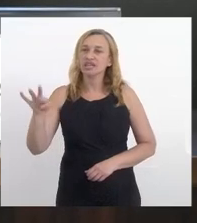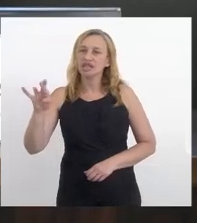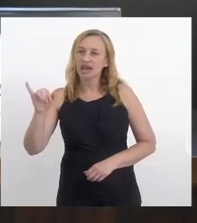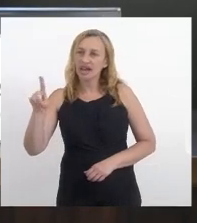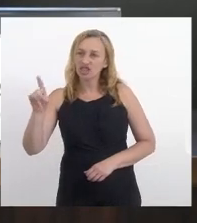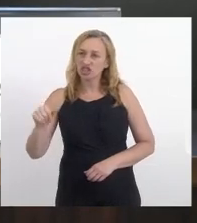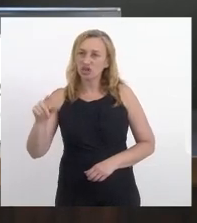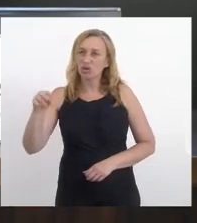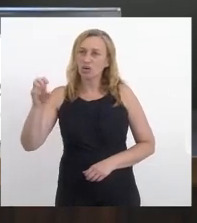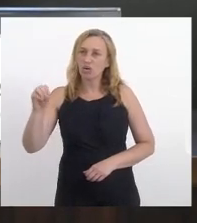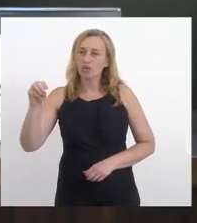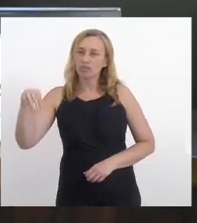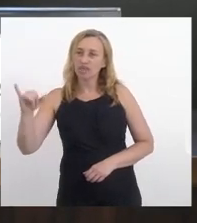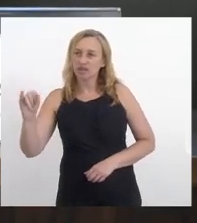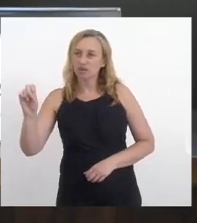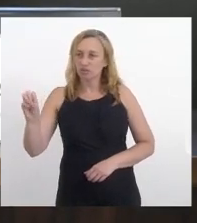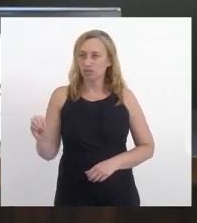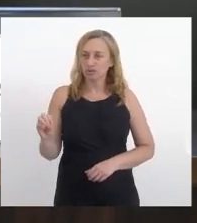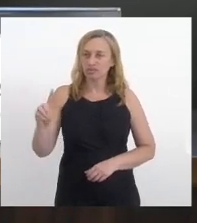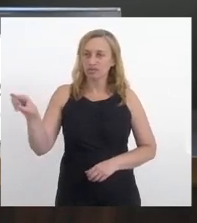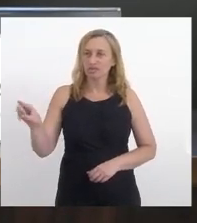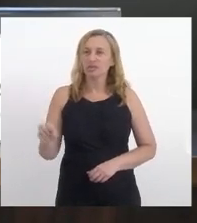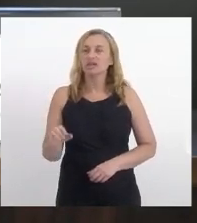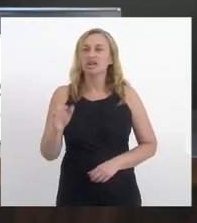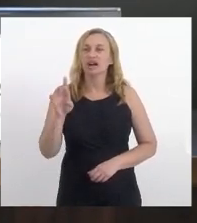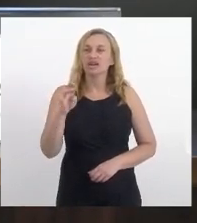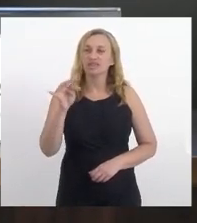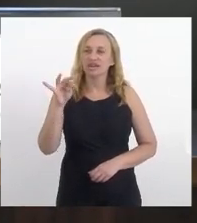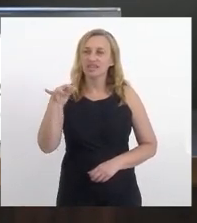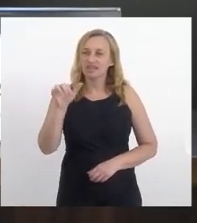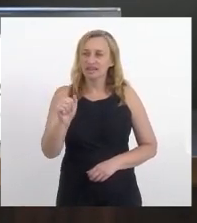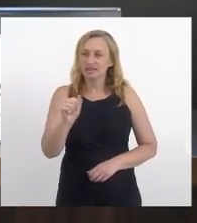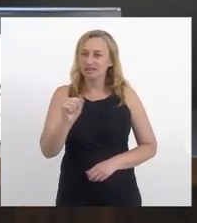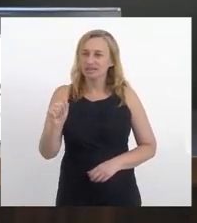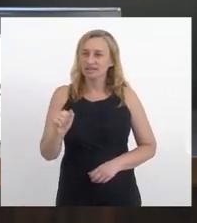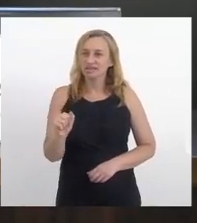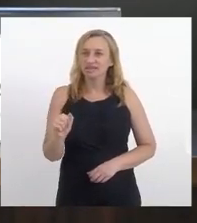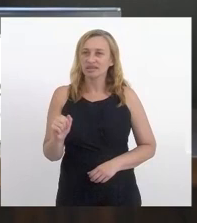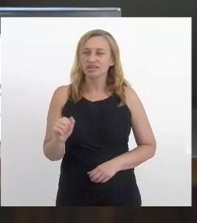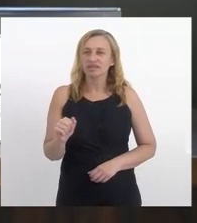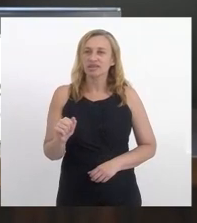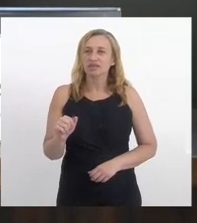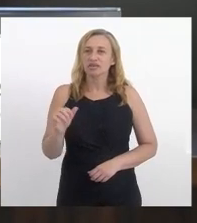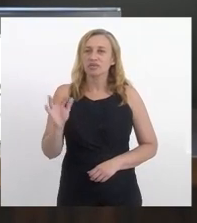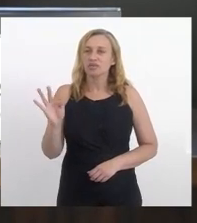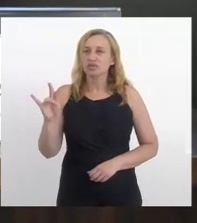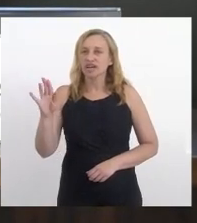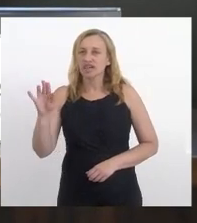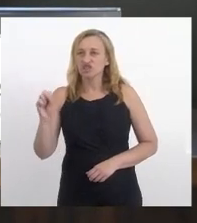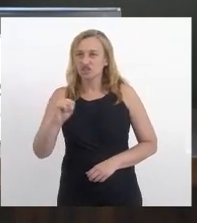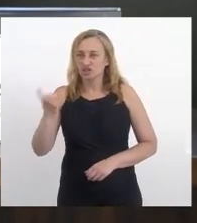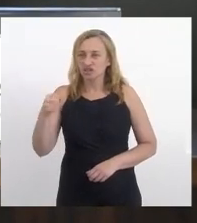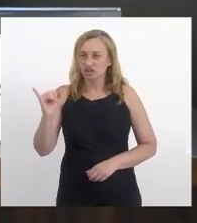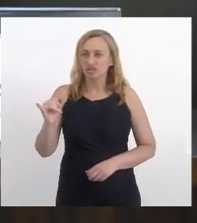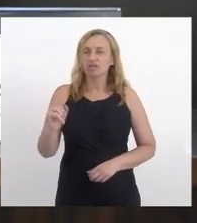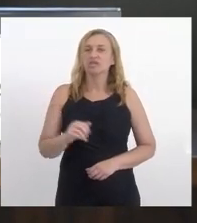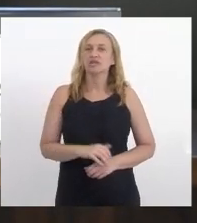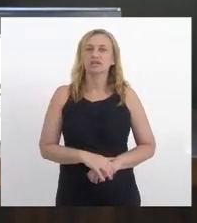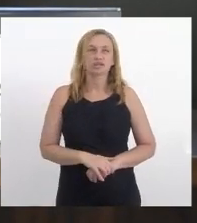Ie Omi Rayo, Andresa Lacerda, assessora da FUNAS.